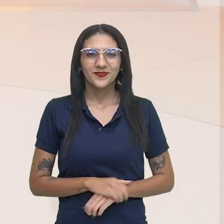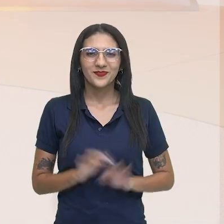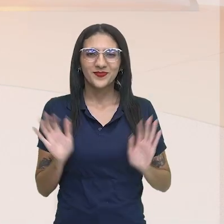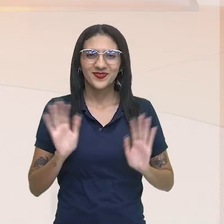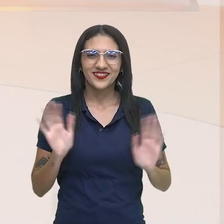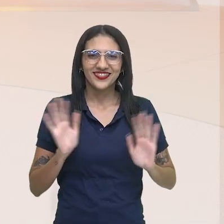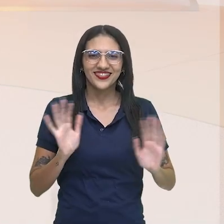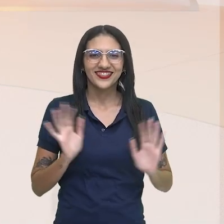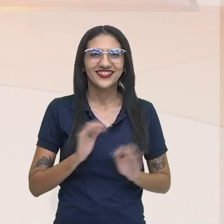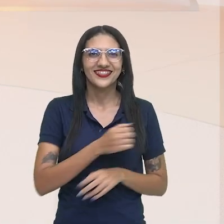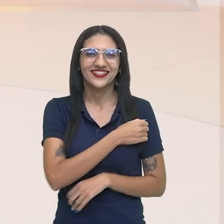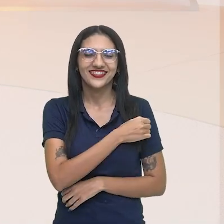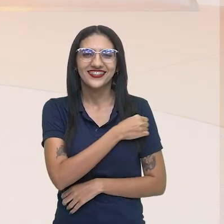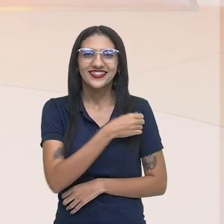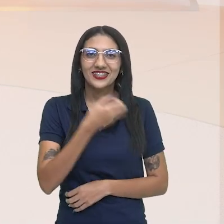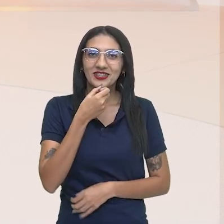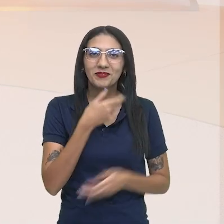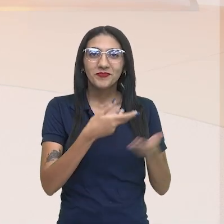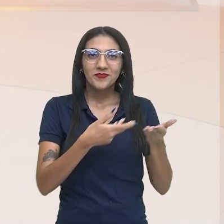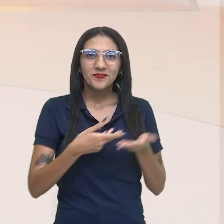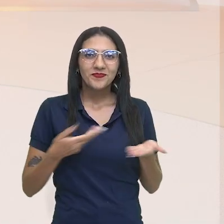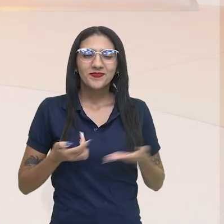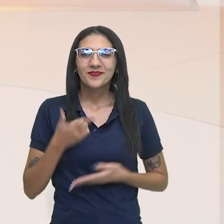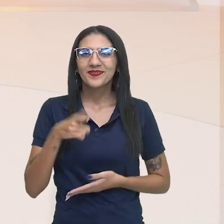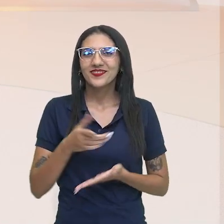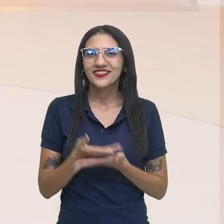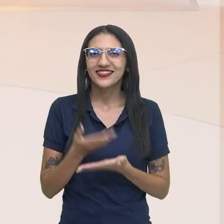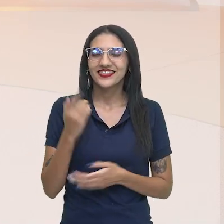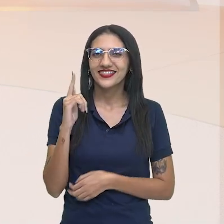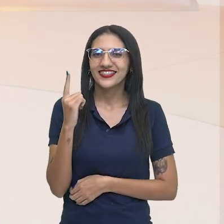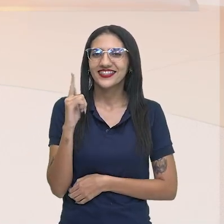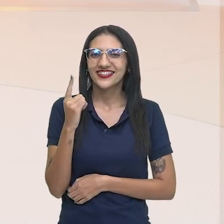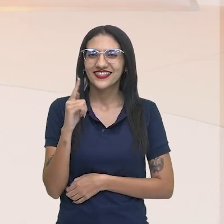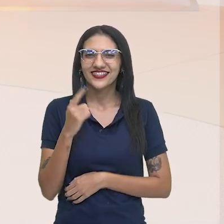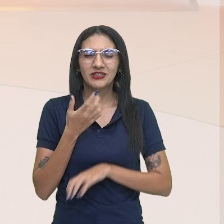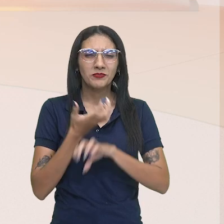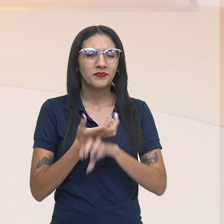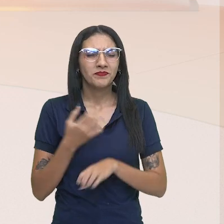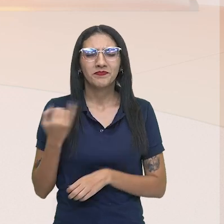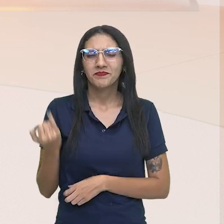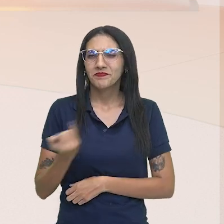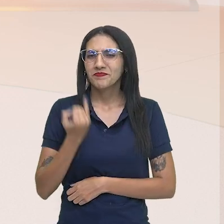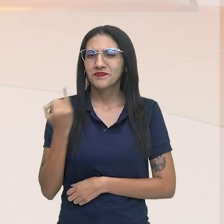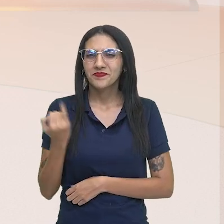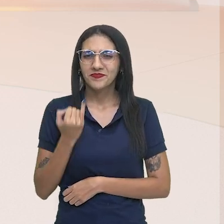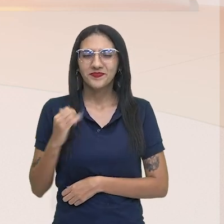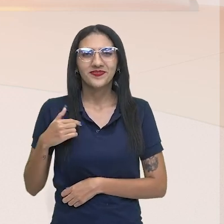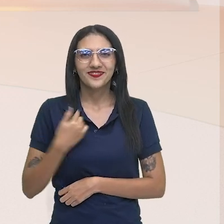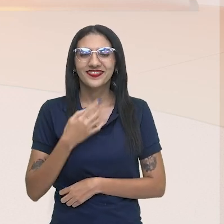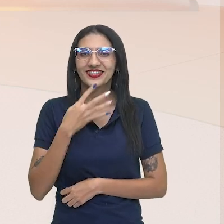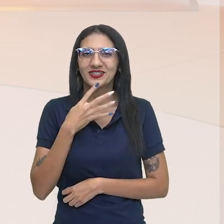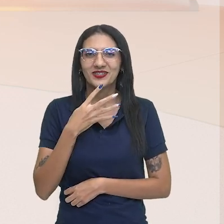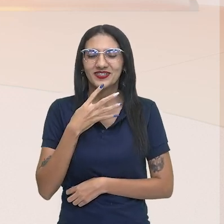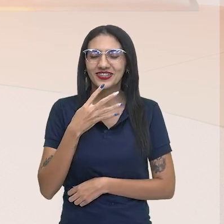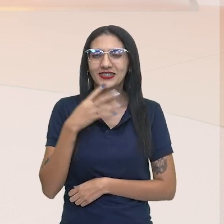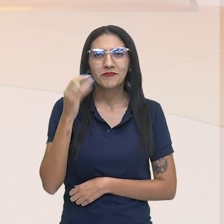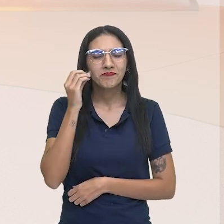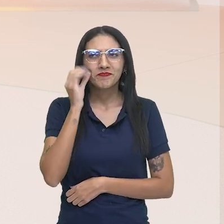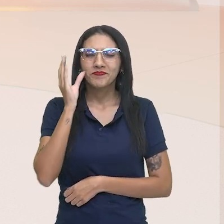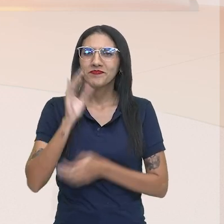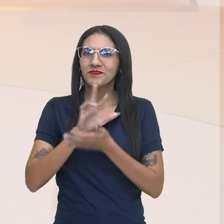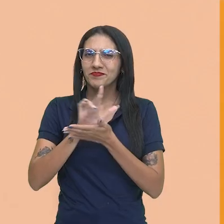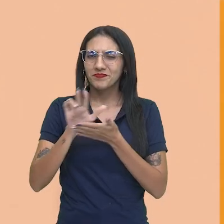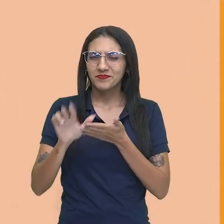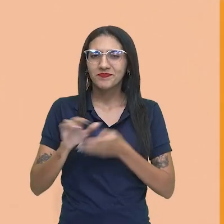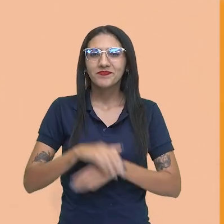Oi, gente, sejam todos bem-vindos a mais um momento de aulas de geografia, né? Esse componente tão importante, onde a gente consegue entender várias coisas aí do